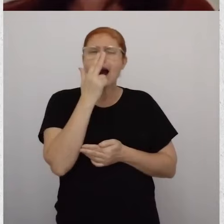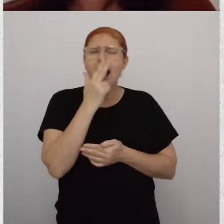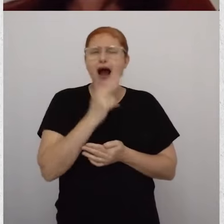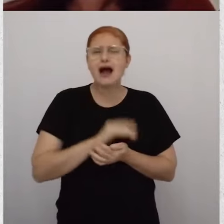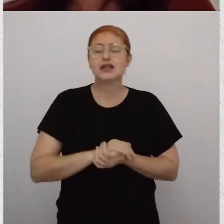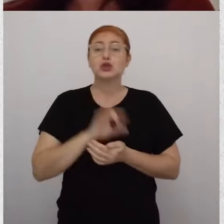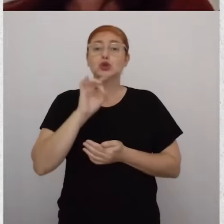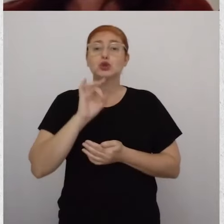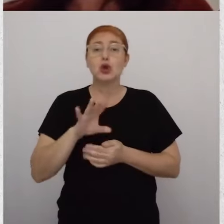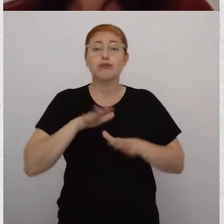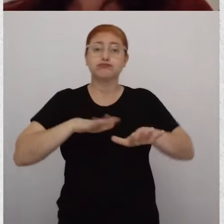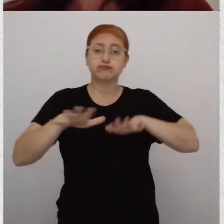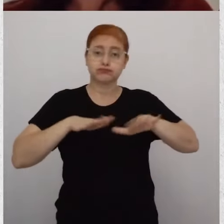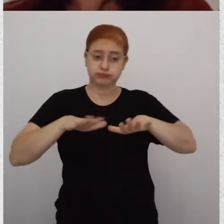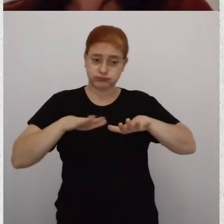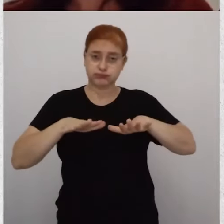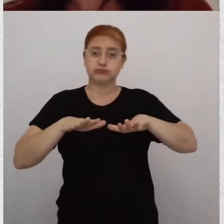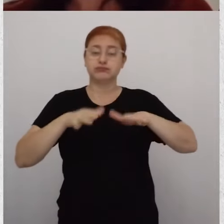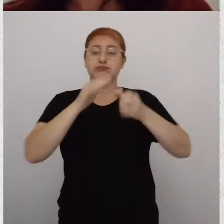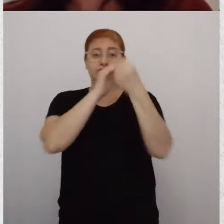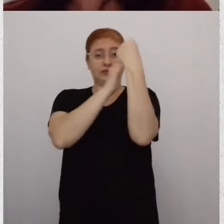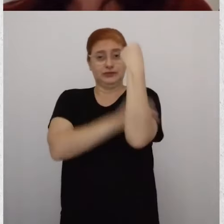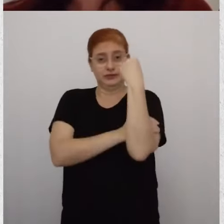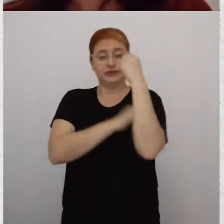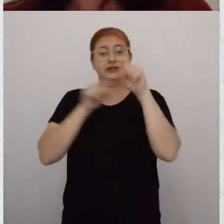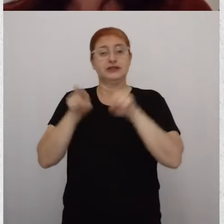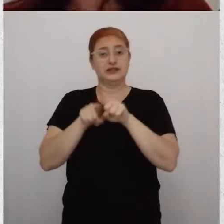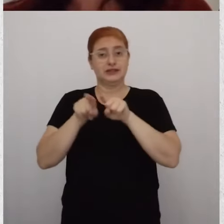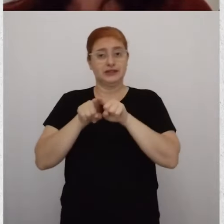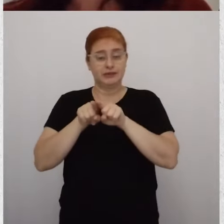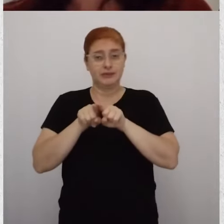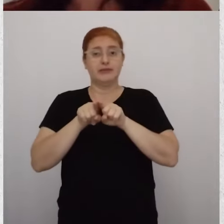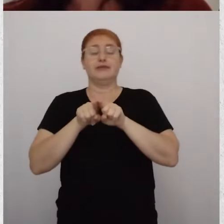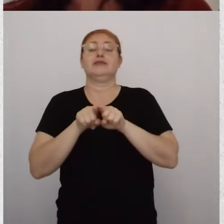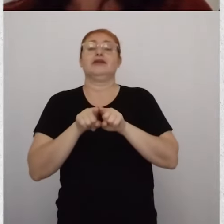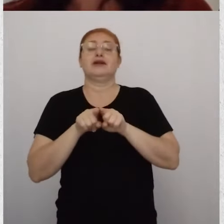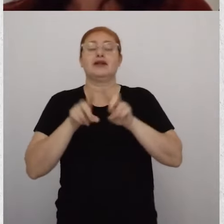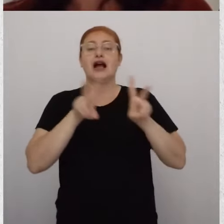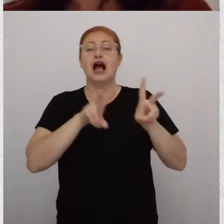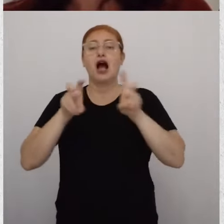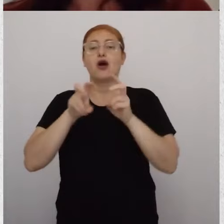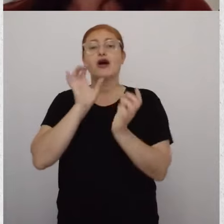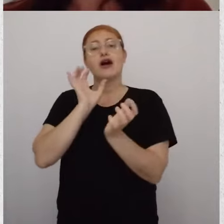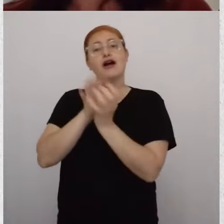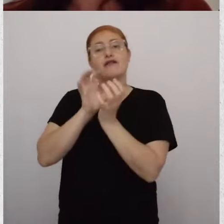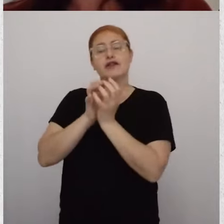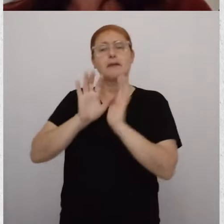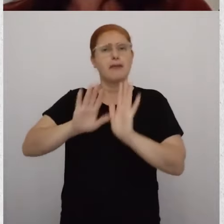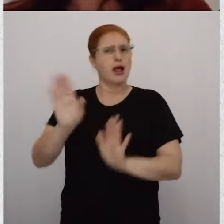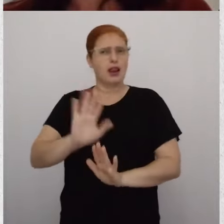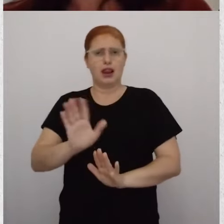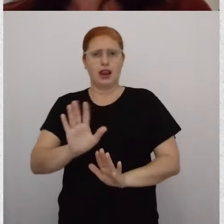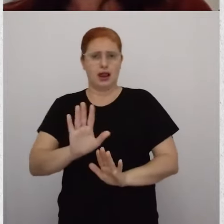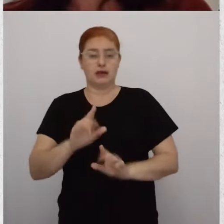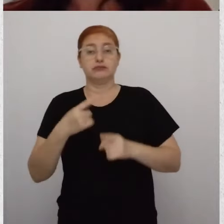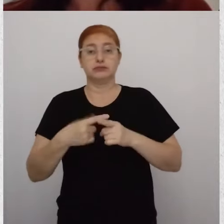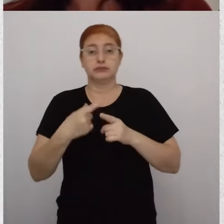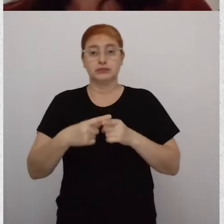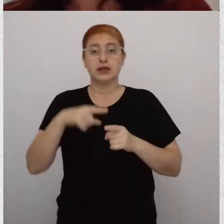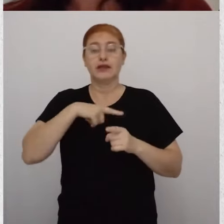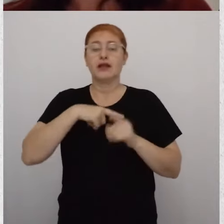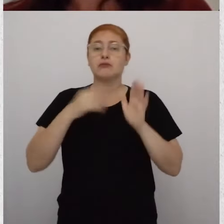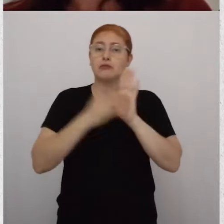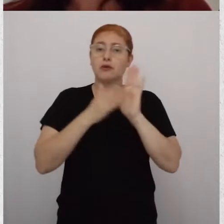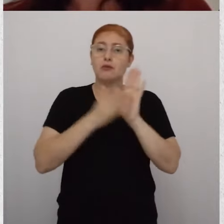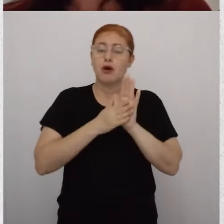só sobre o movimento feminista e só sobre Recife, ele realmente não é. Ele coloca questões da